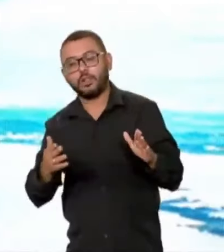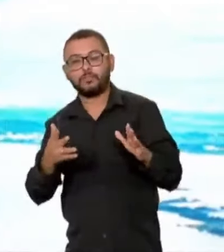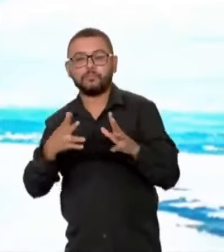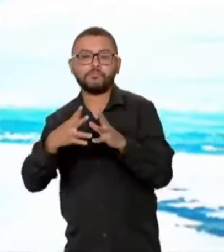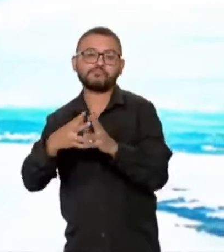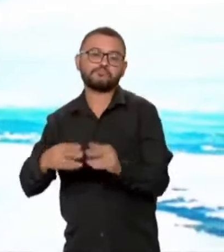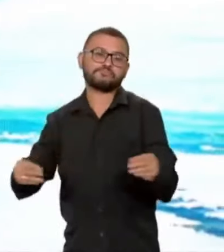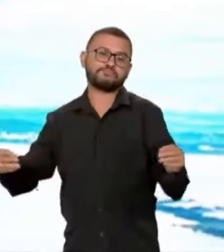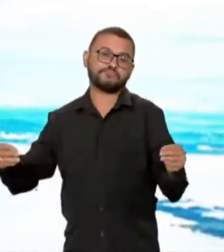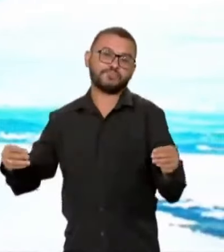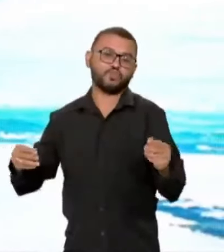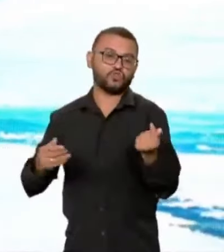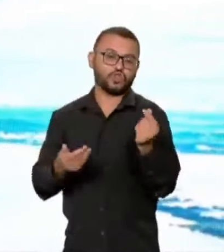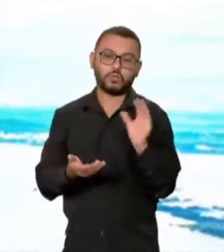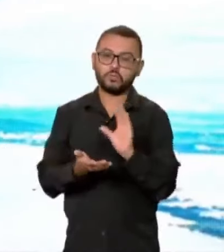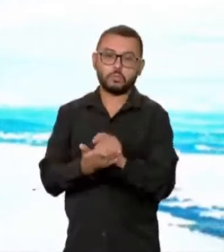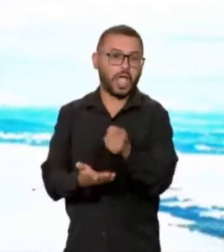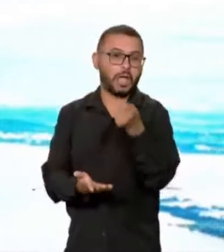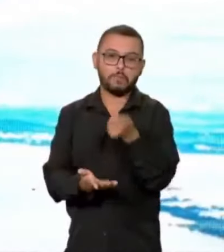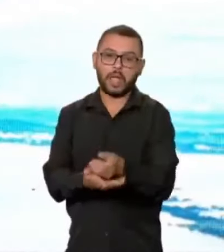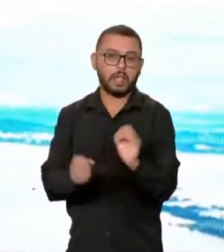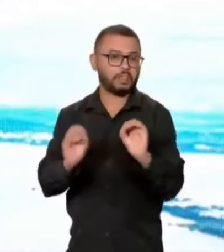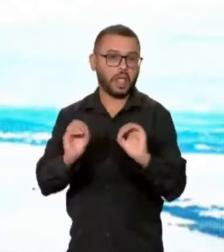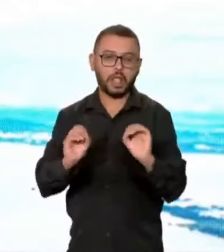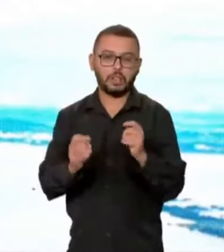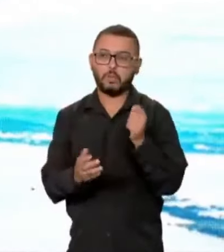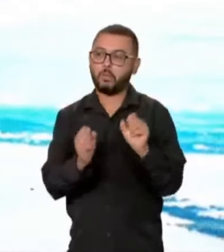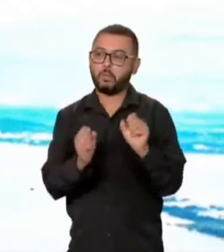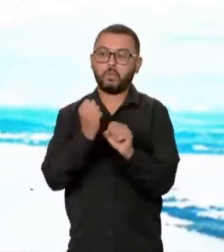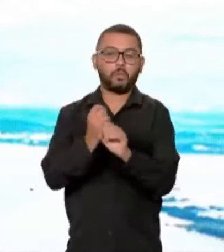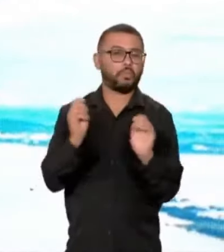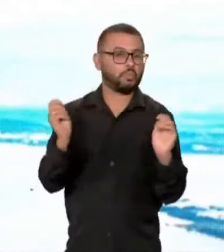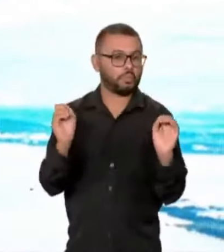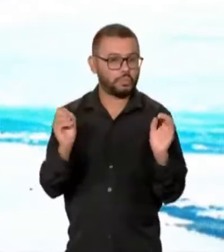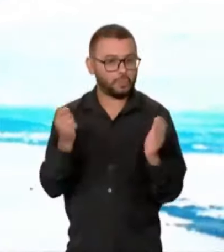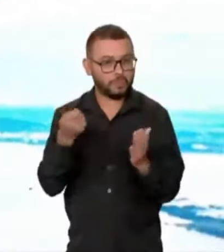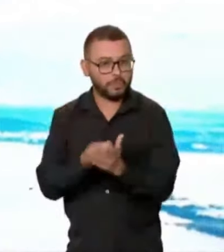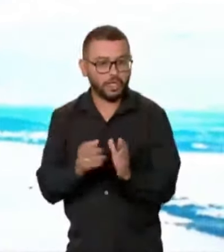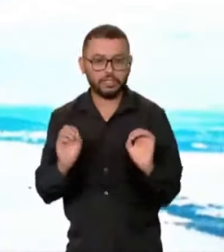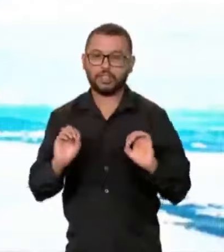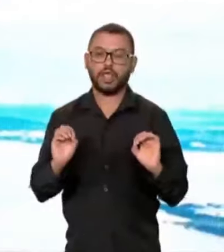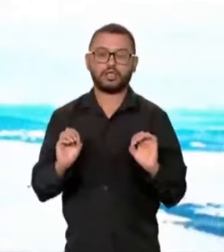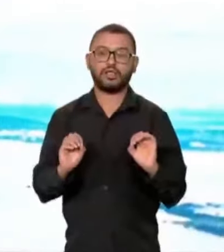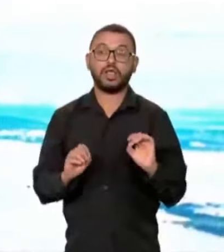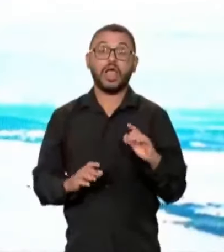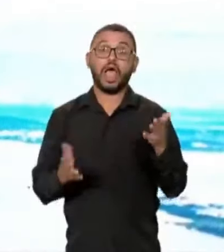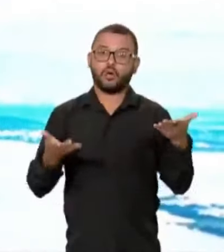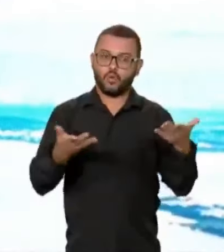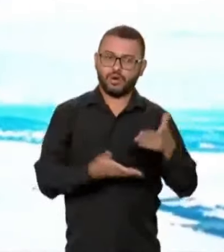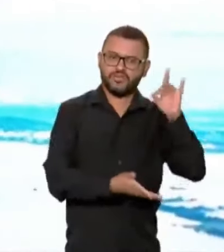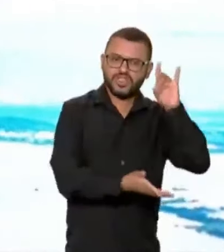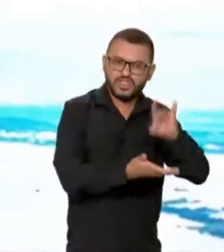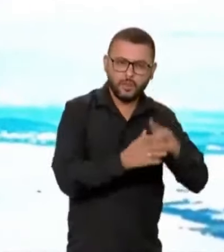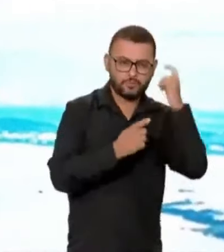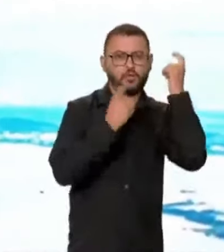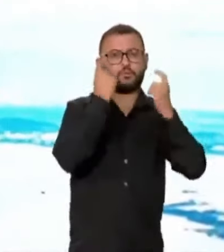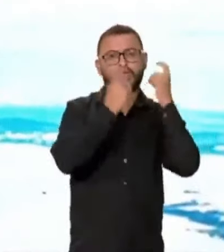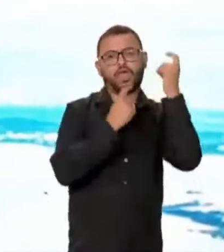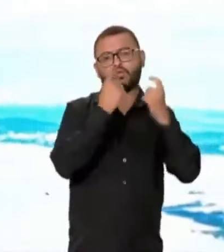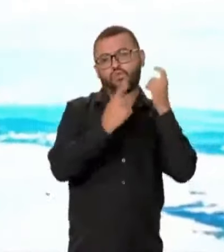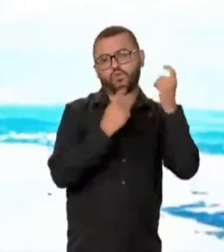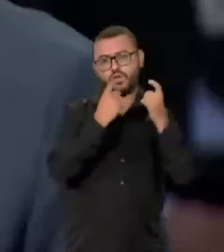acontecem rapidamente, o dinheiro não chega, as obras não acontecem. Então, a nossa preocupação nesse momento é fazer com